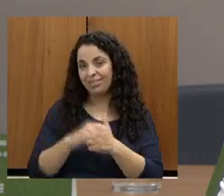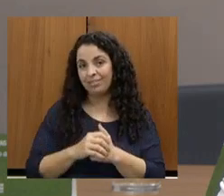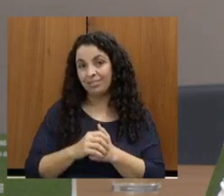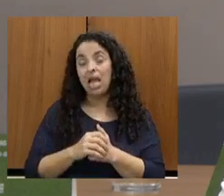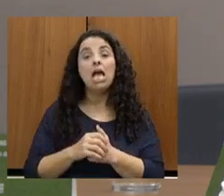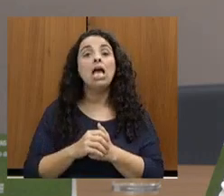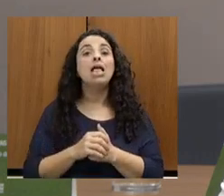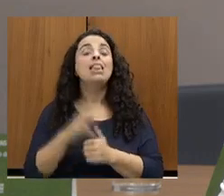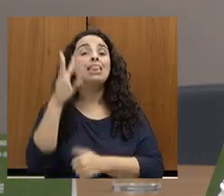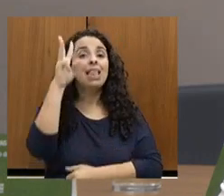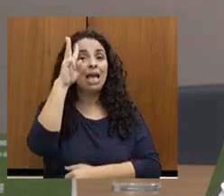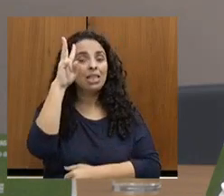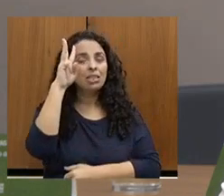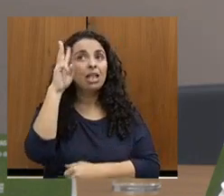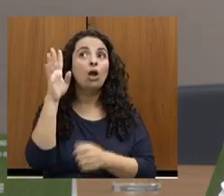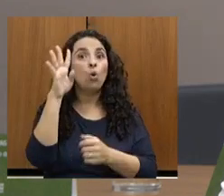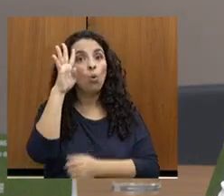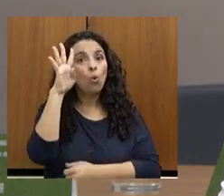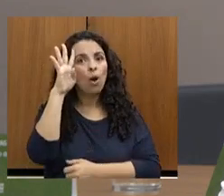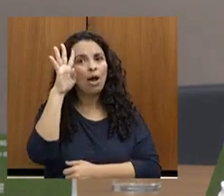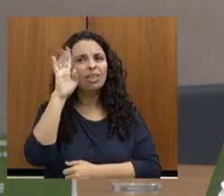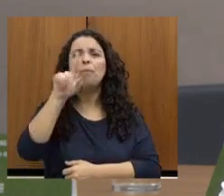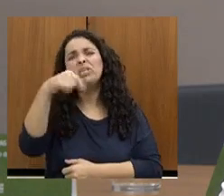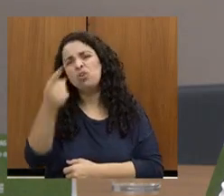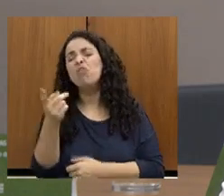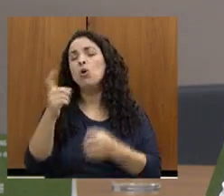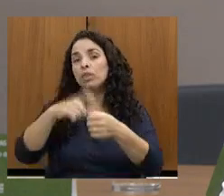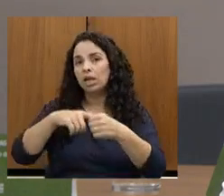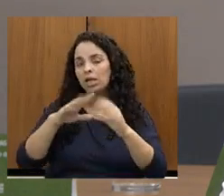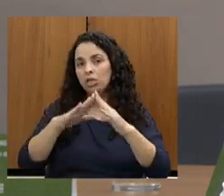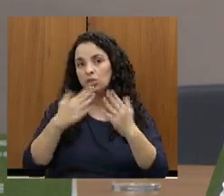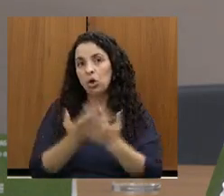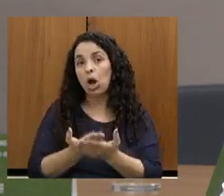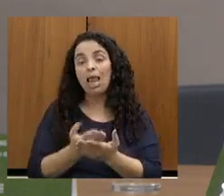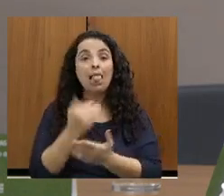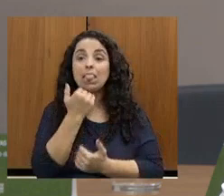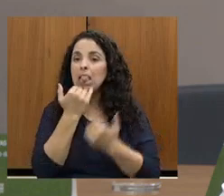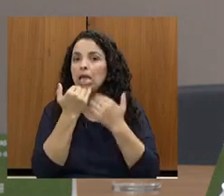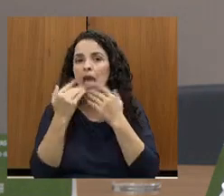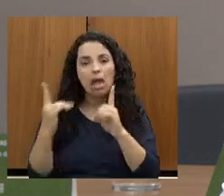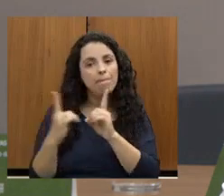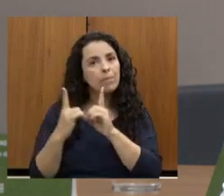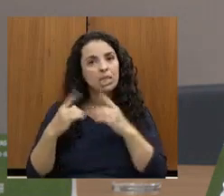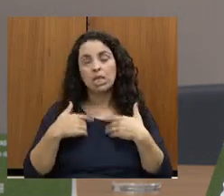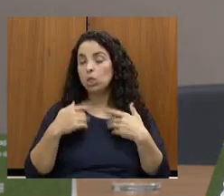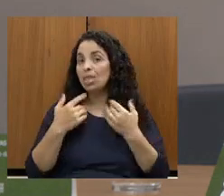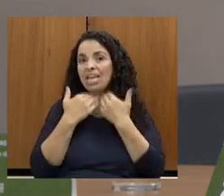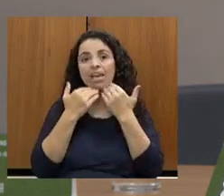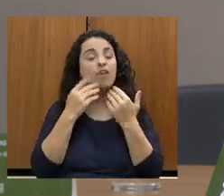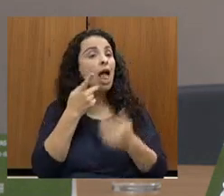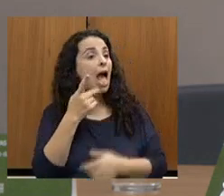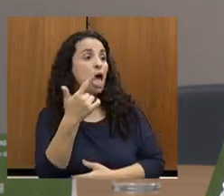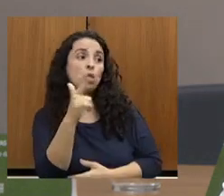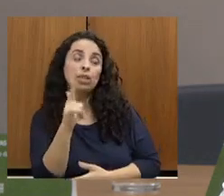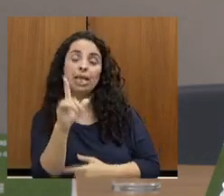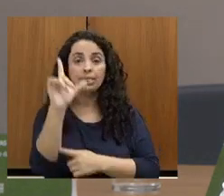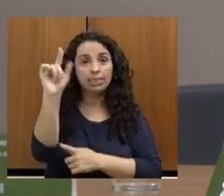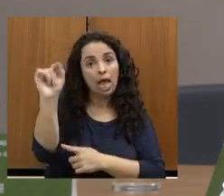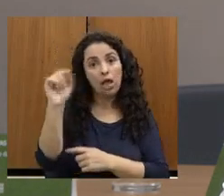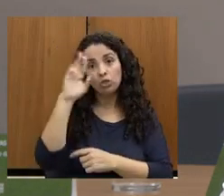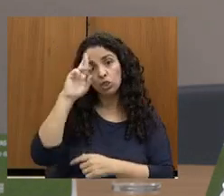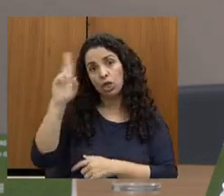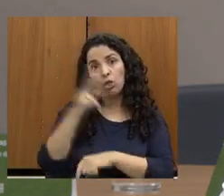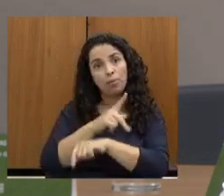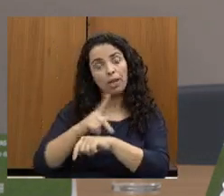por ninguém. A secretária lá, às duas da tarde, disse que o diretor não estava, que a diretora pedagógica não estava, não tinha ido e que a